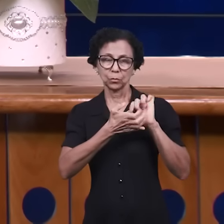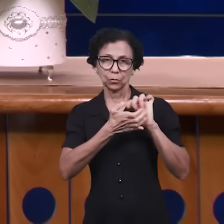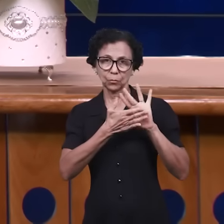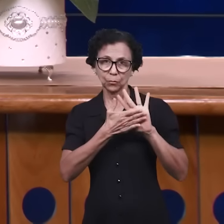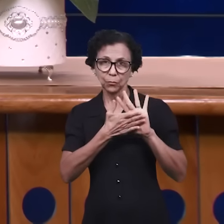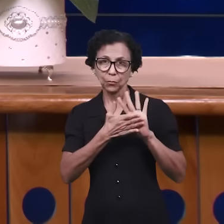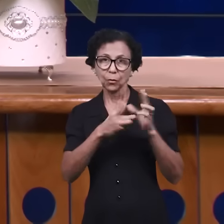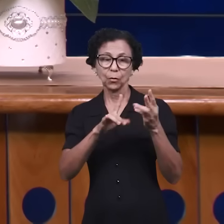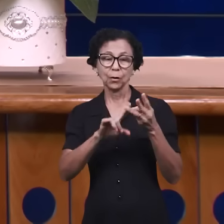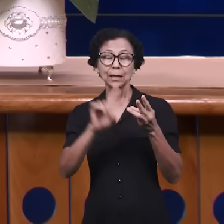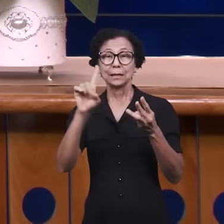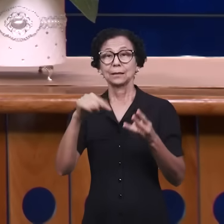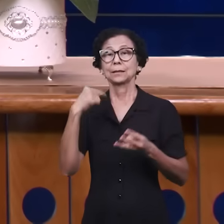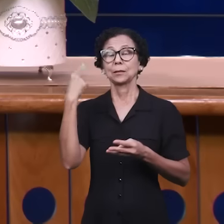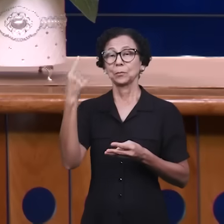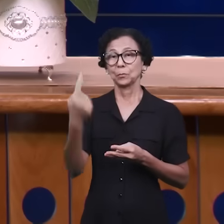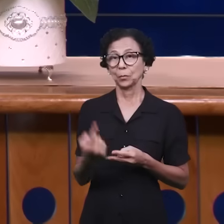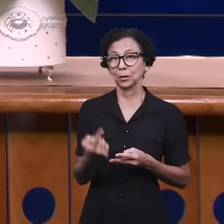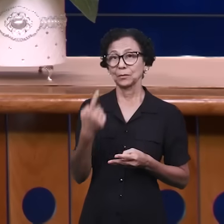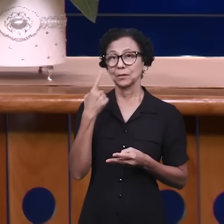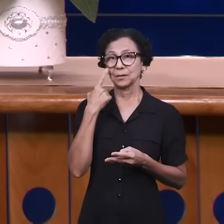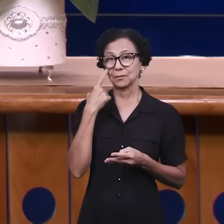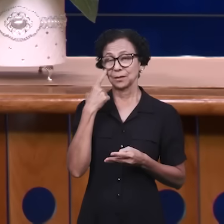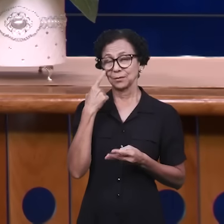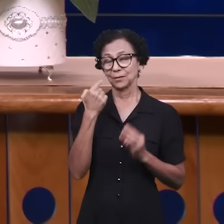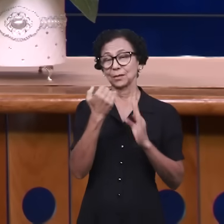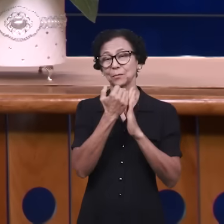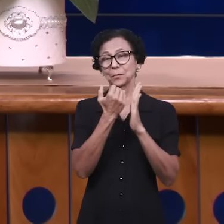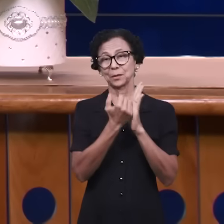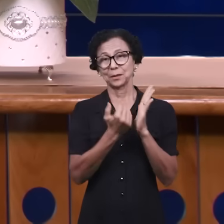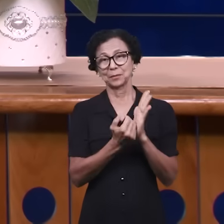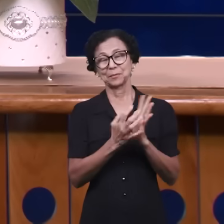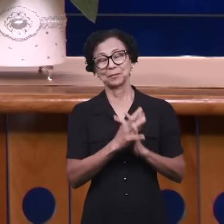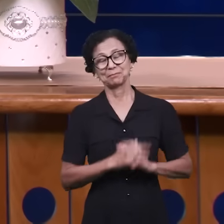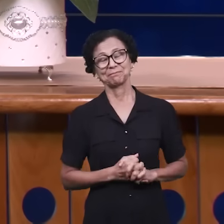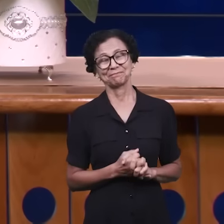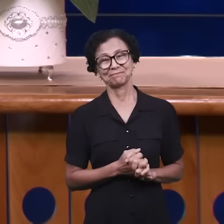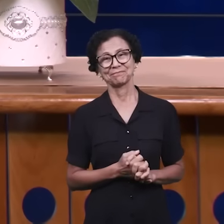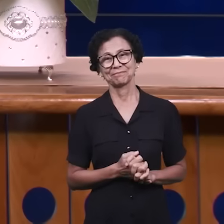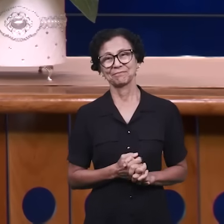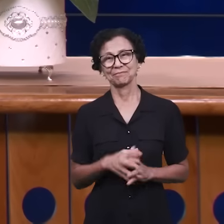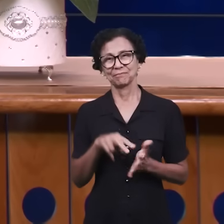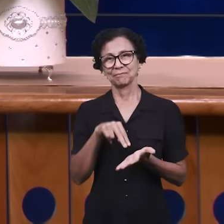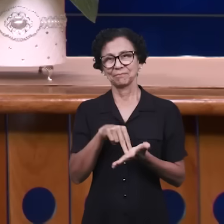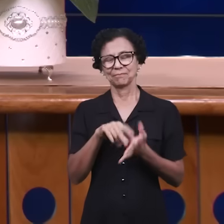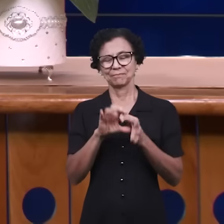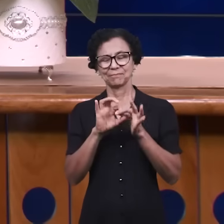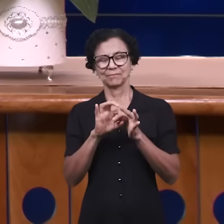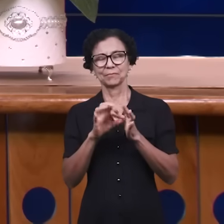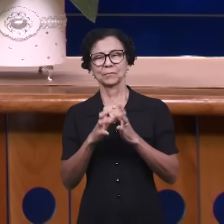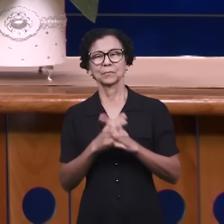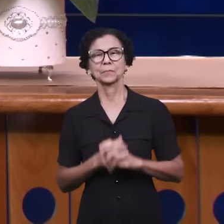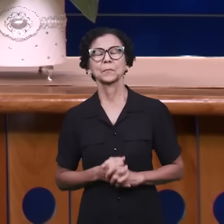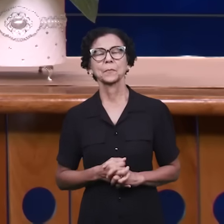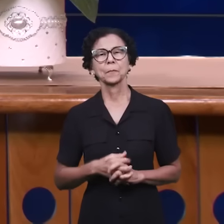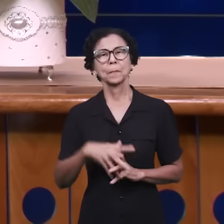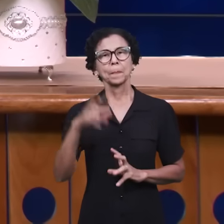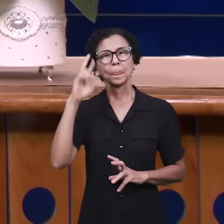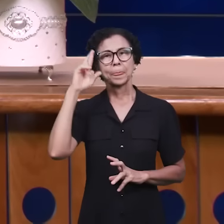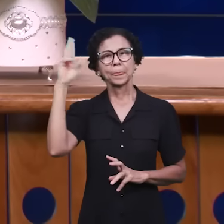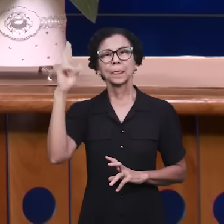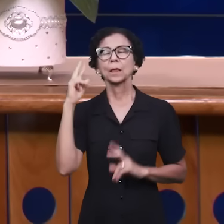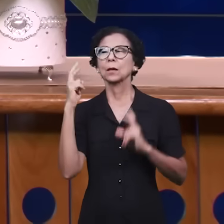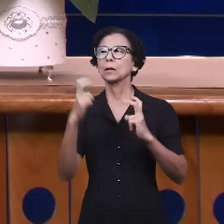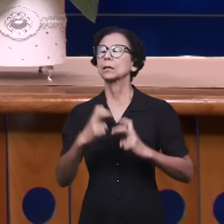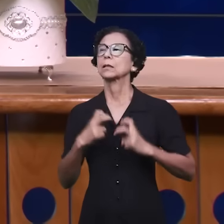daí você passará a assistir ao Conversas Bíblicas. Eu convido aqueles que puderem a estarem de pé para esse momento de oração. Senhor, nós clamamos